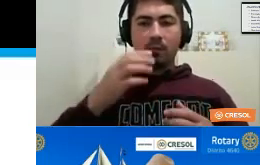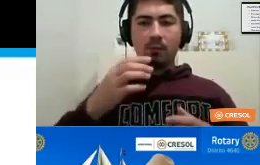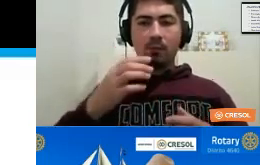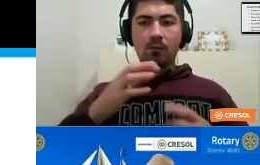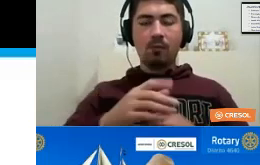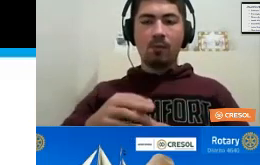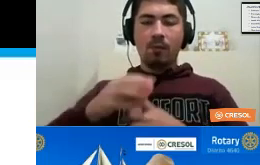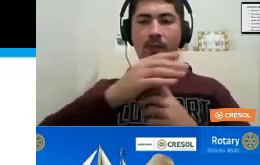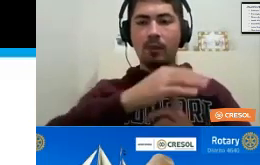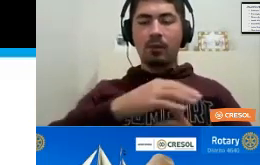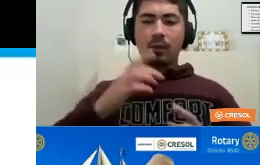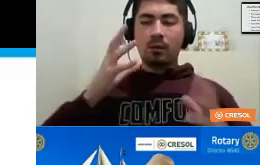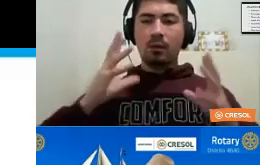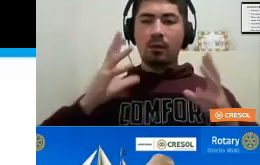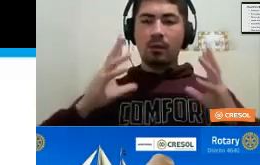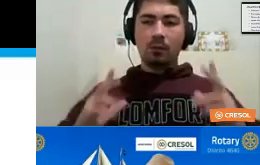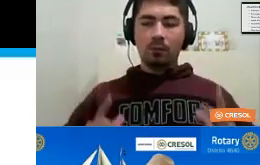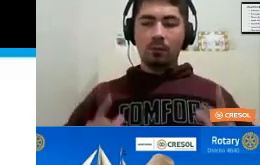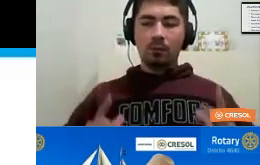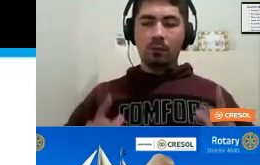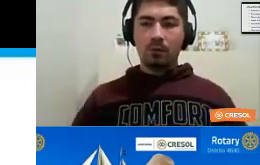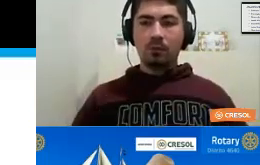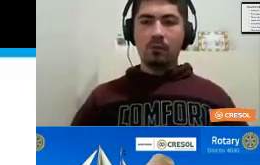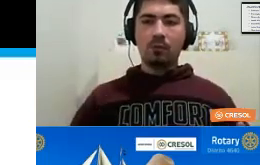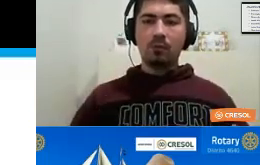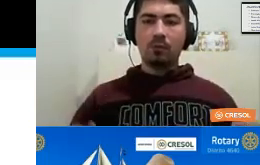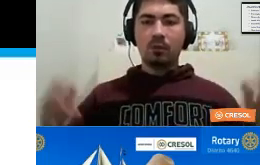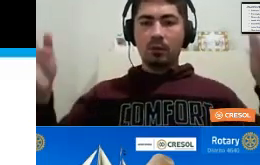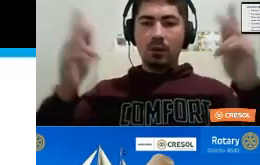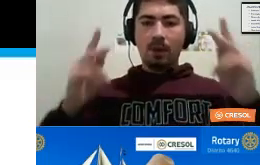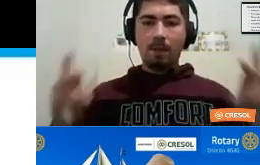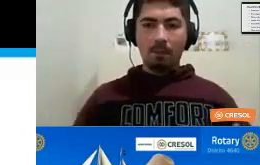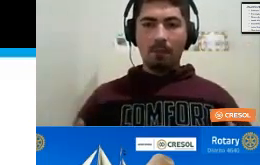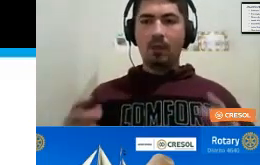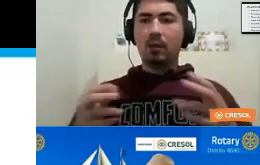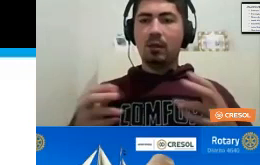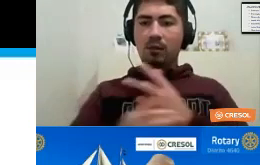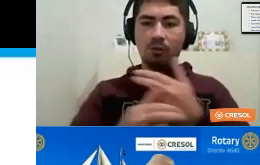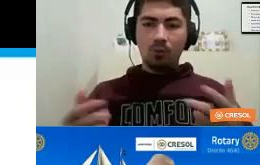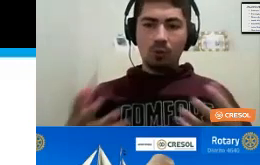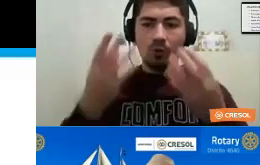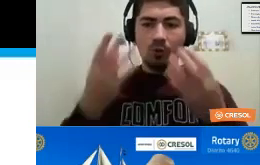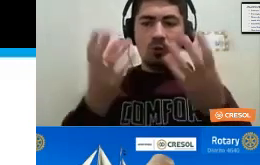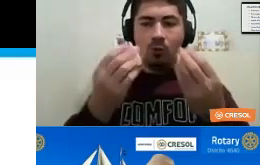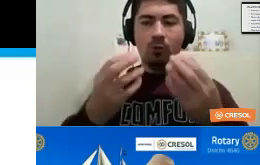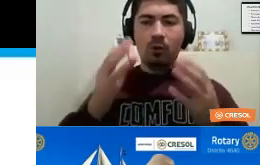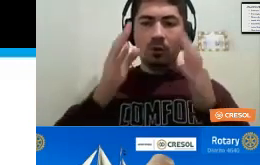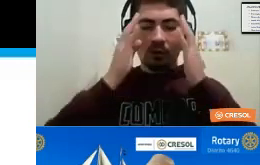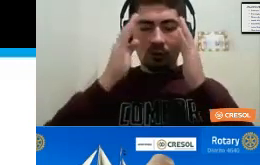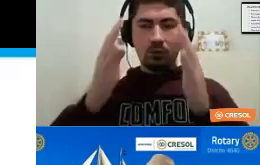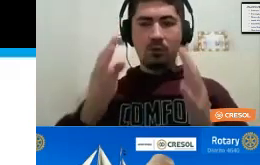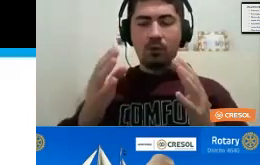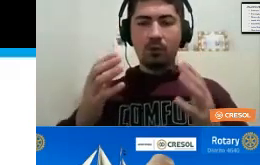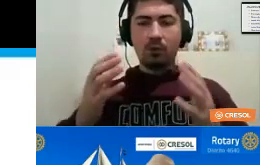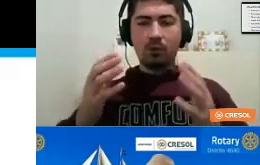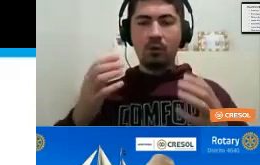do saneamento, na própria consolidação da paz. Enfim, nós temos muitas áreas de enfoque interessante,